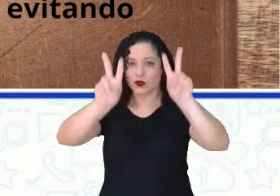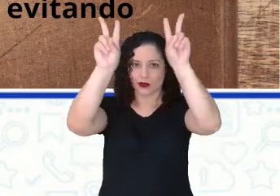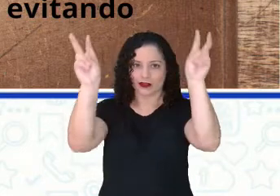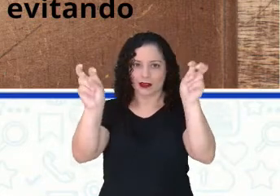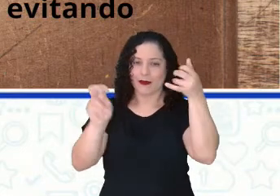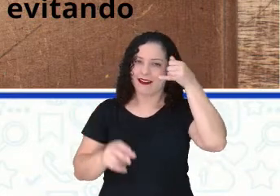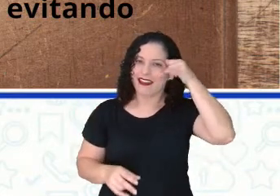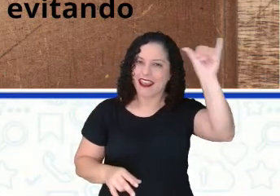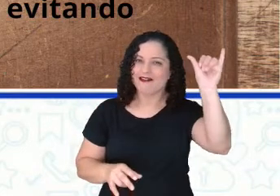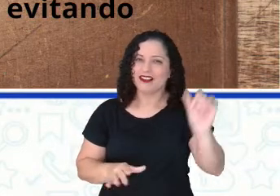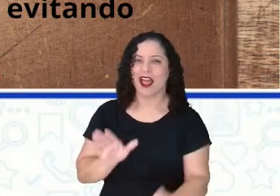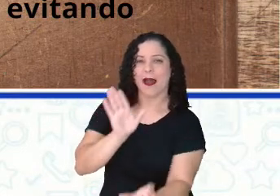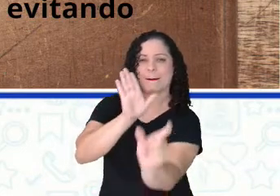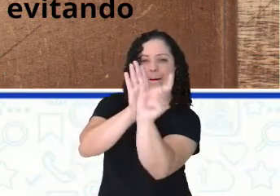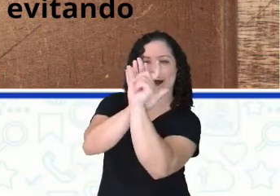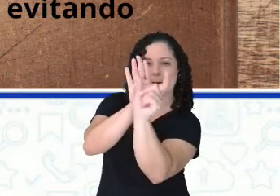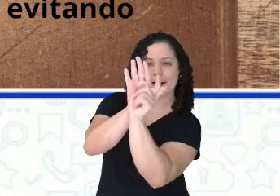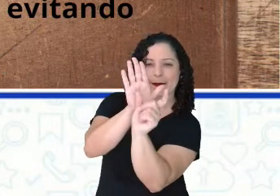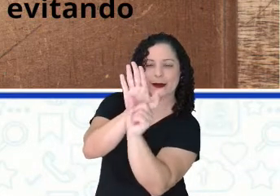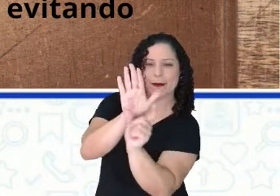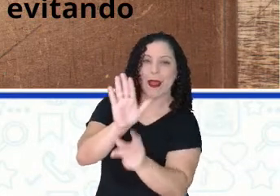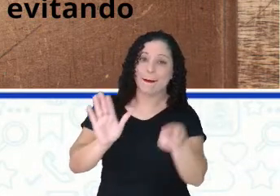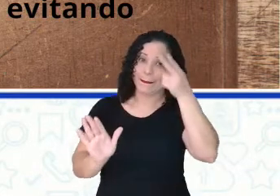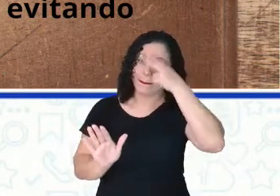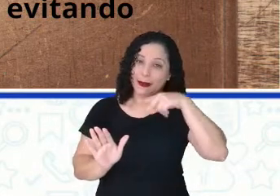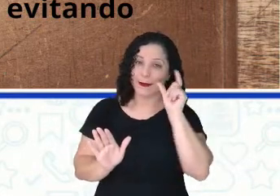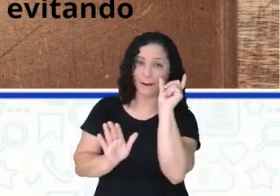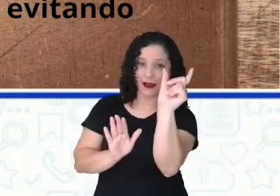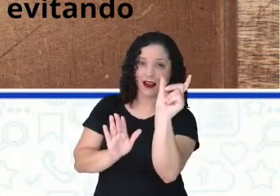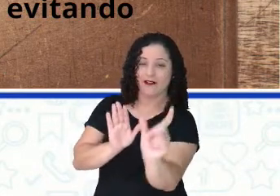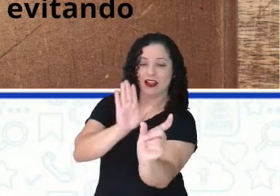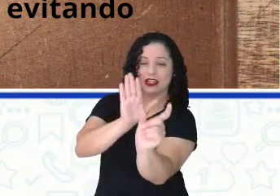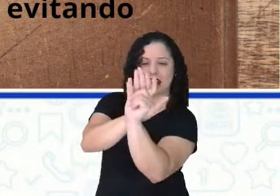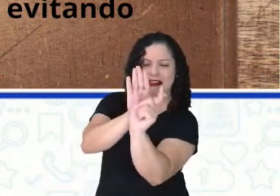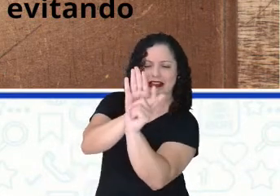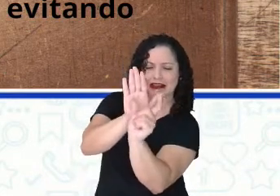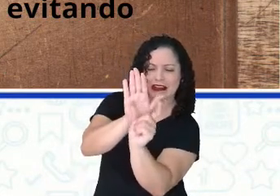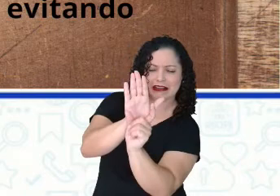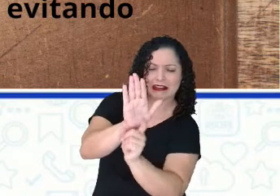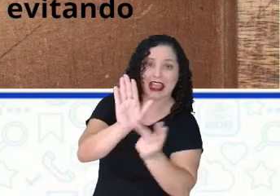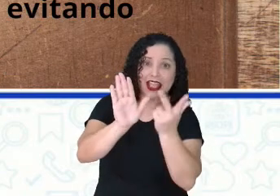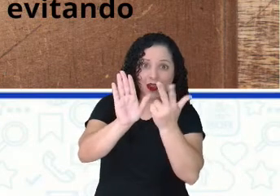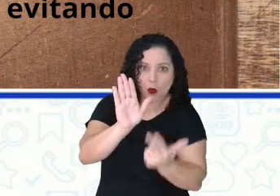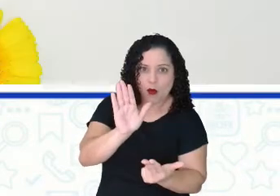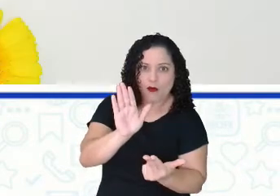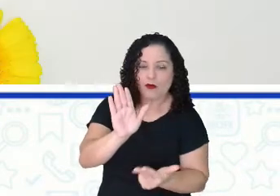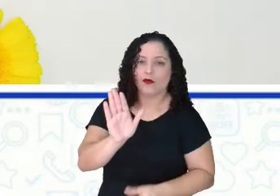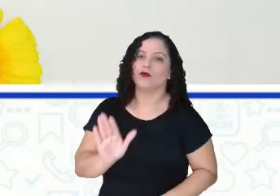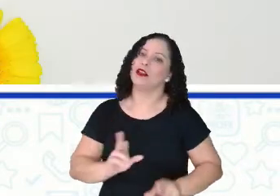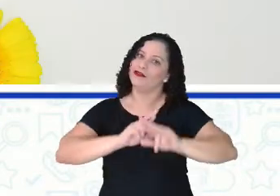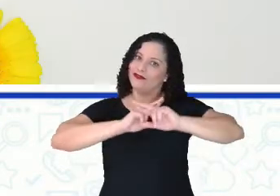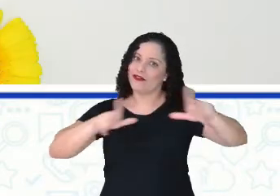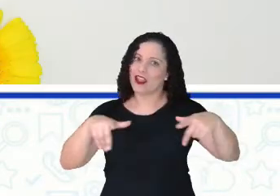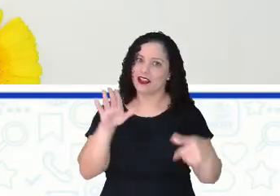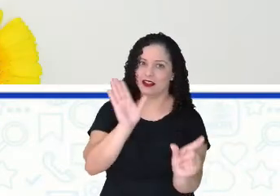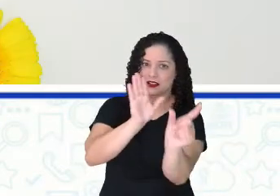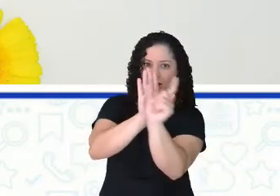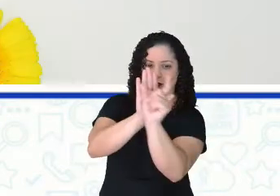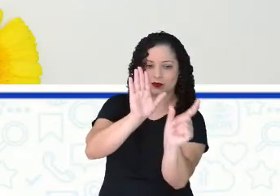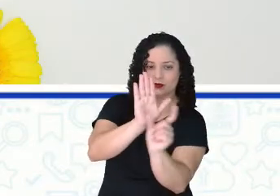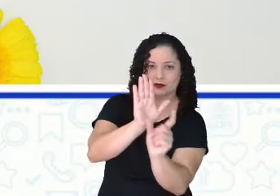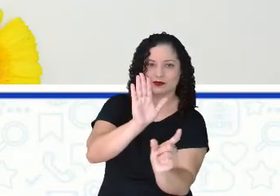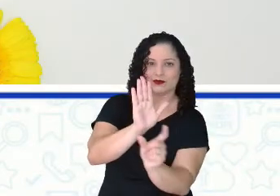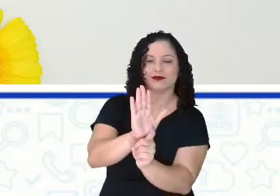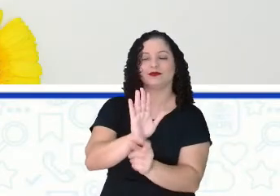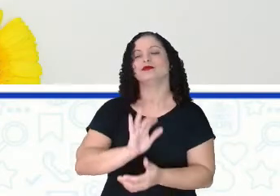vocabulares, como vimos, né, com a palavra jornalista e categoria. Cuidar